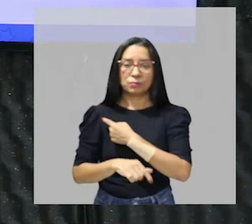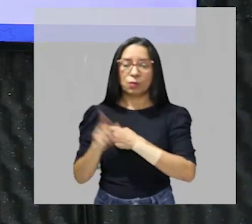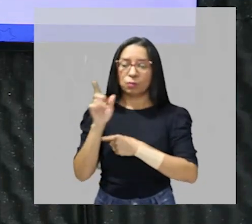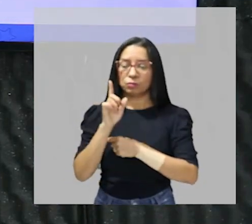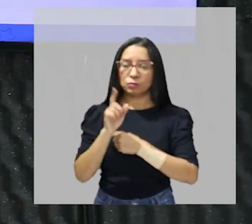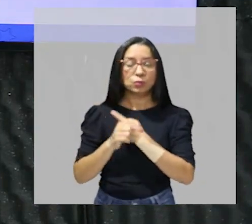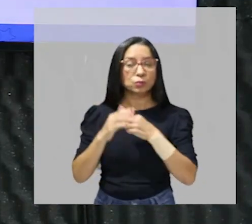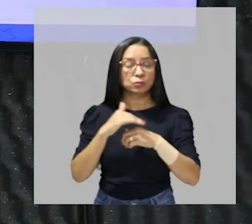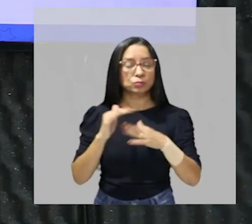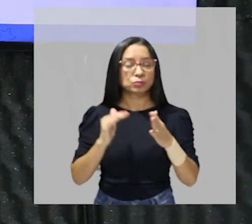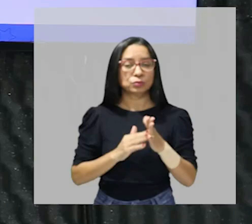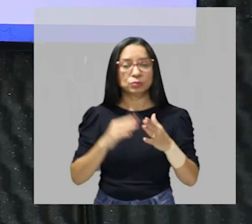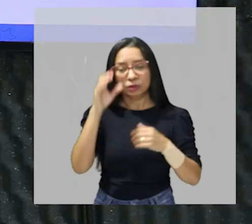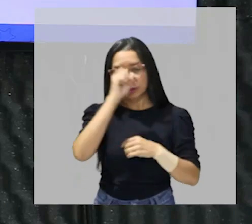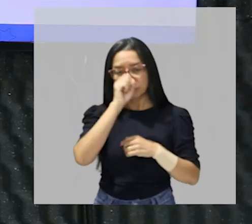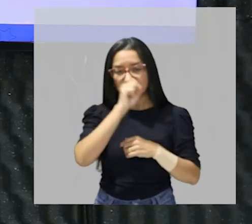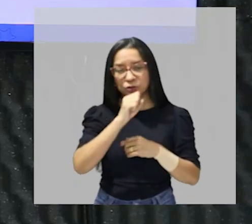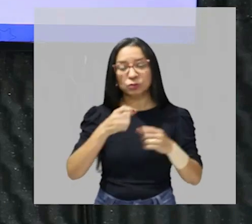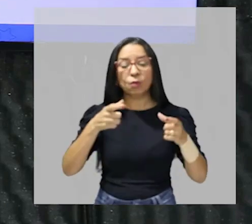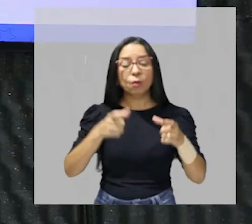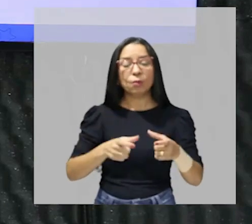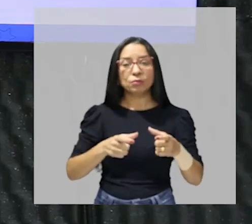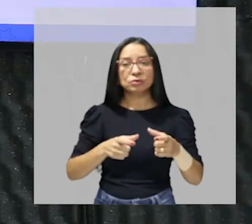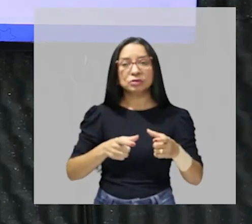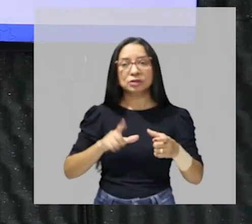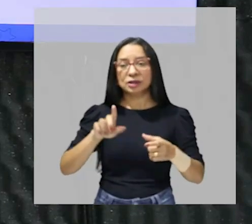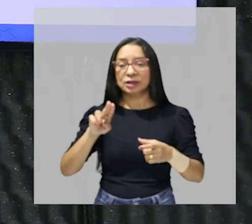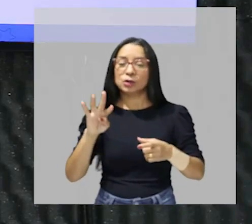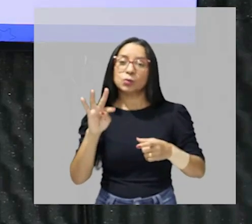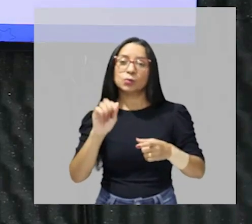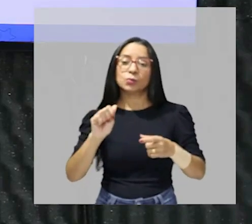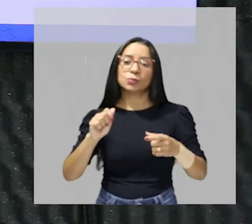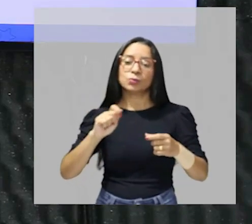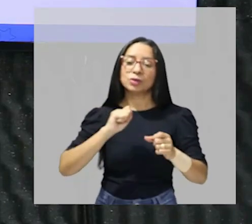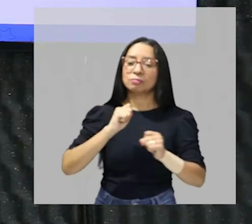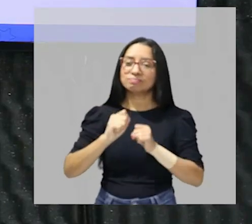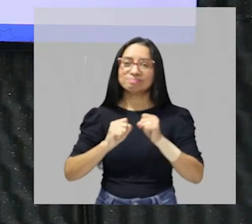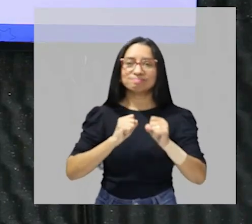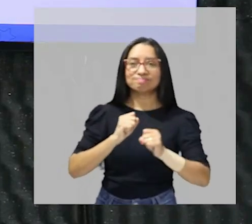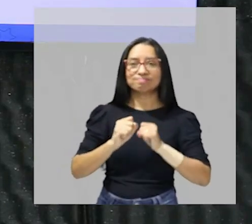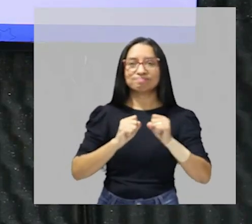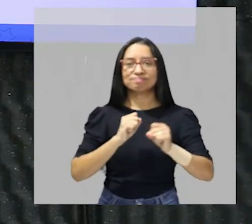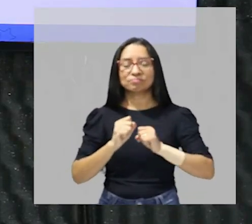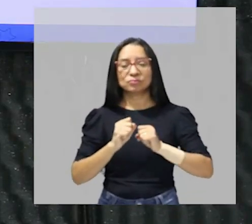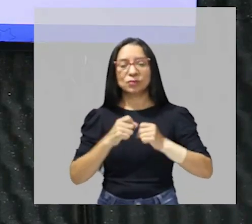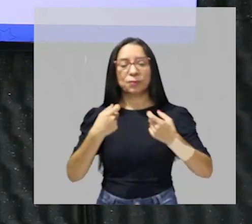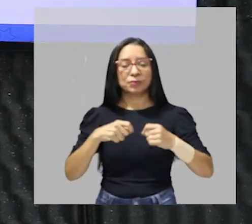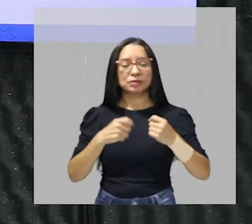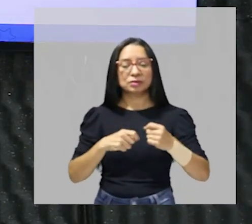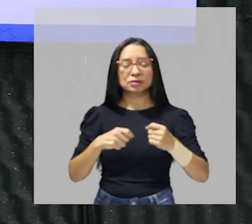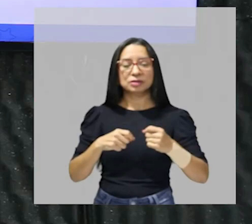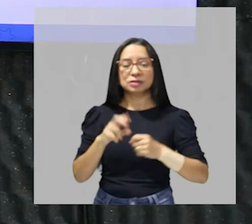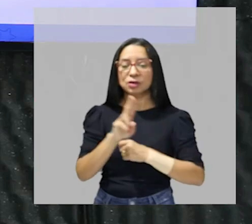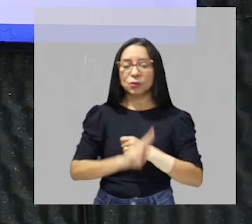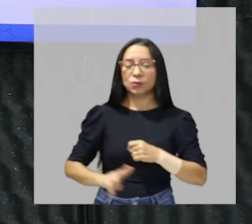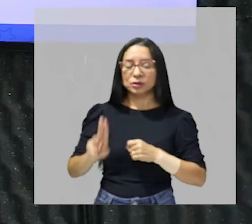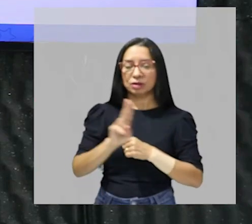aprendido aonde? Na luta. Isso aqui deve ser aplicado na luta.